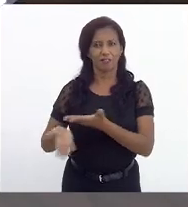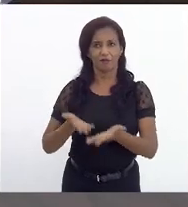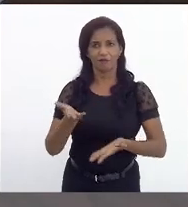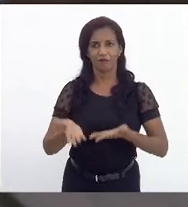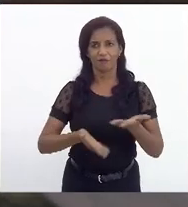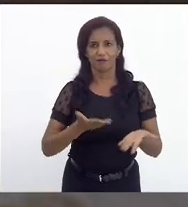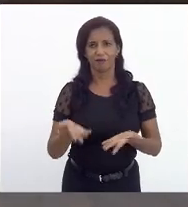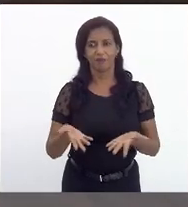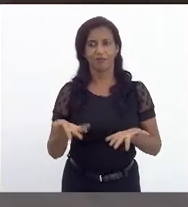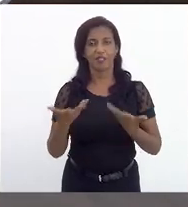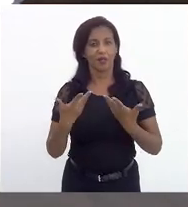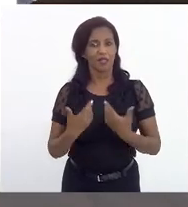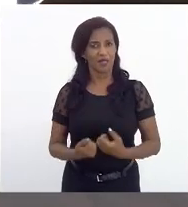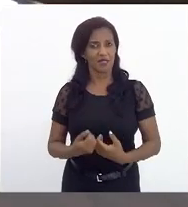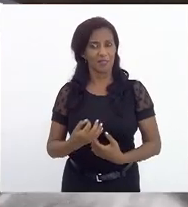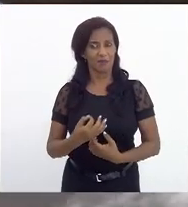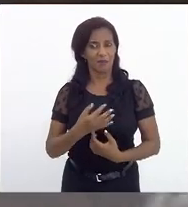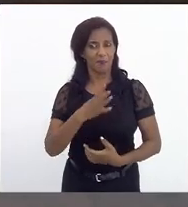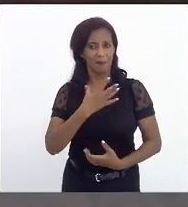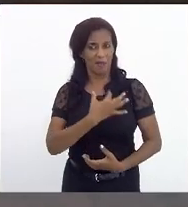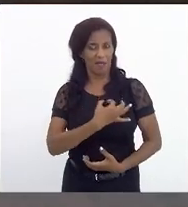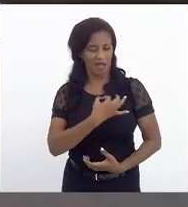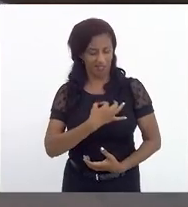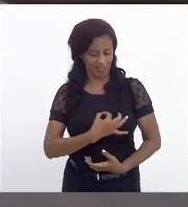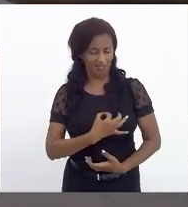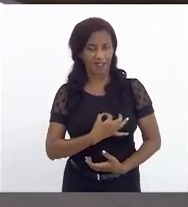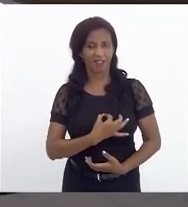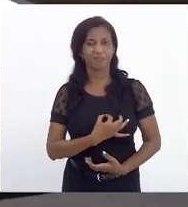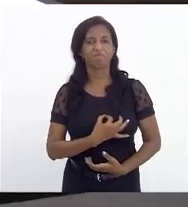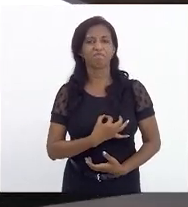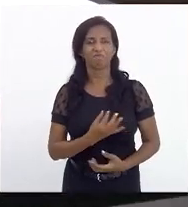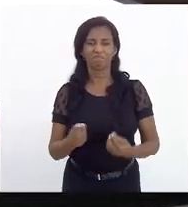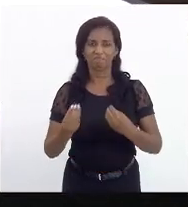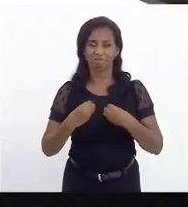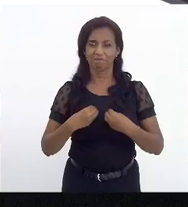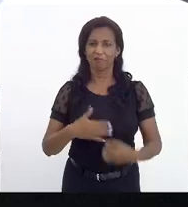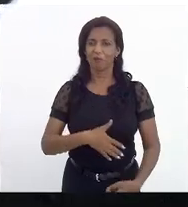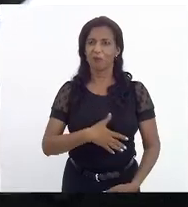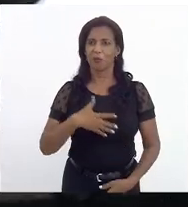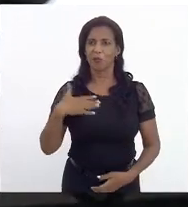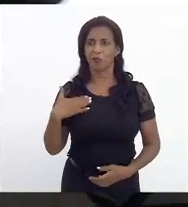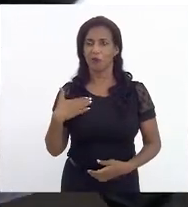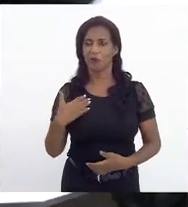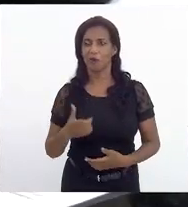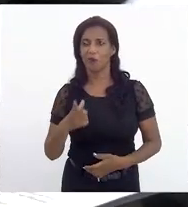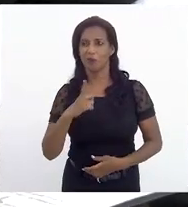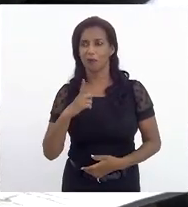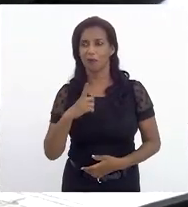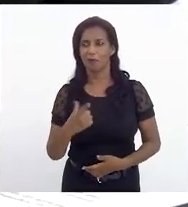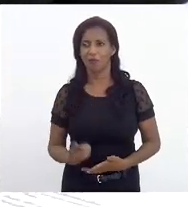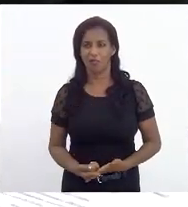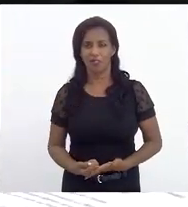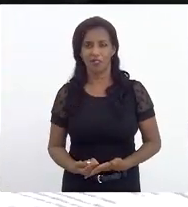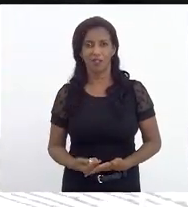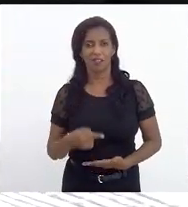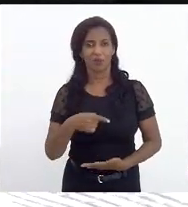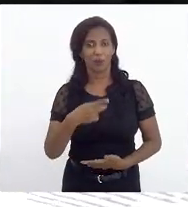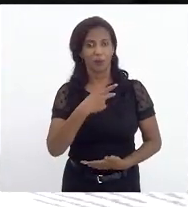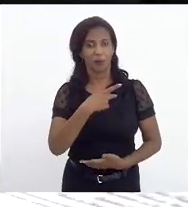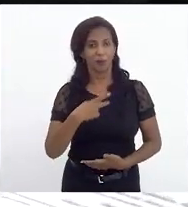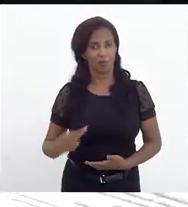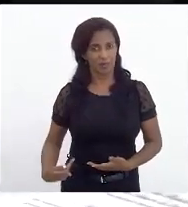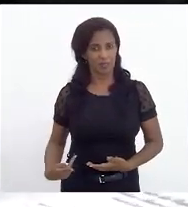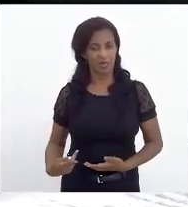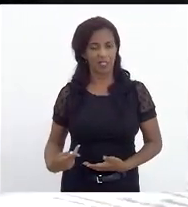Então, receber uma medalha como esta me deixa muito honrada, por ter sido através do presidente